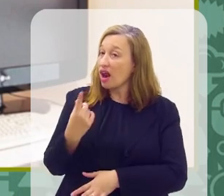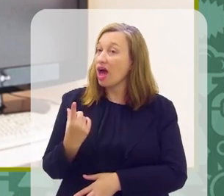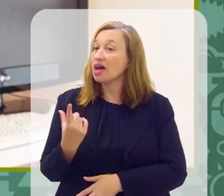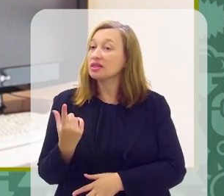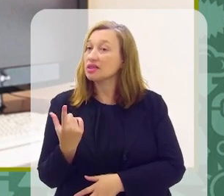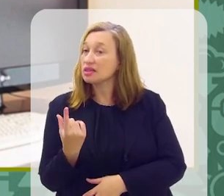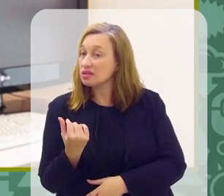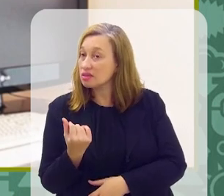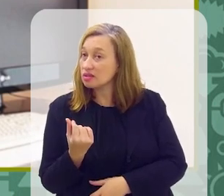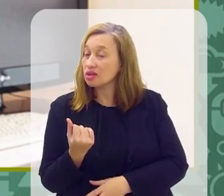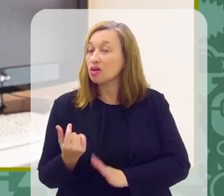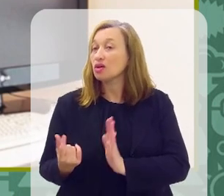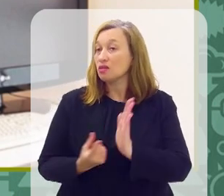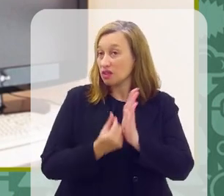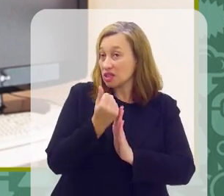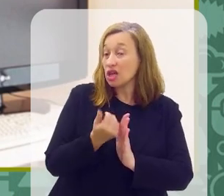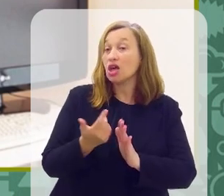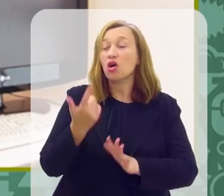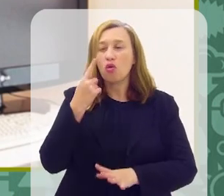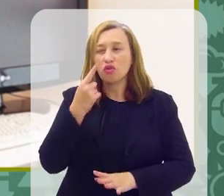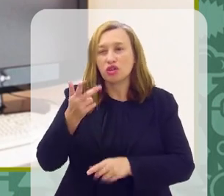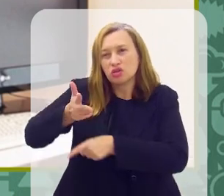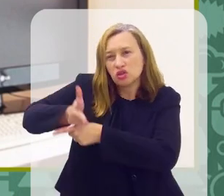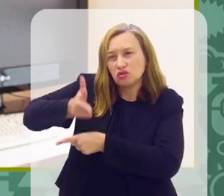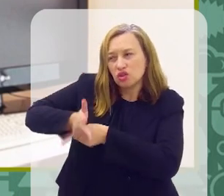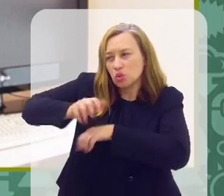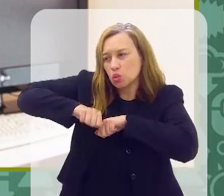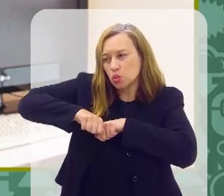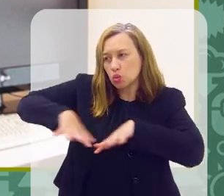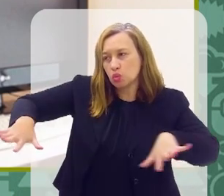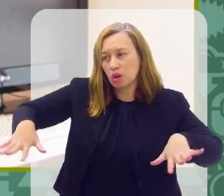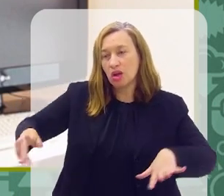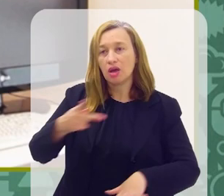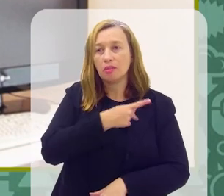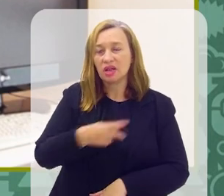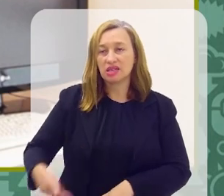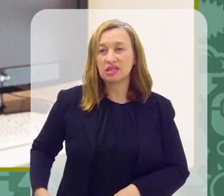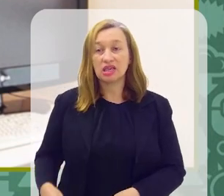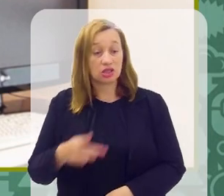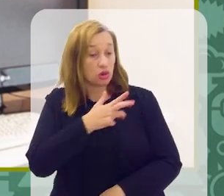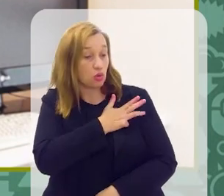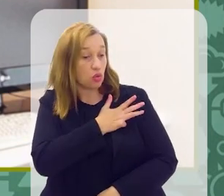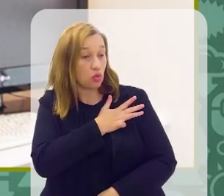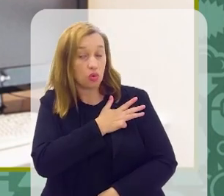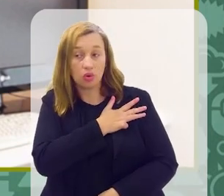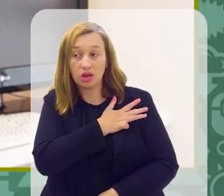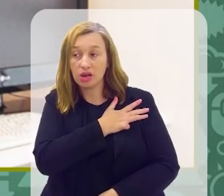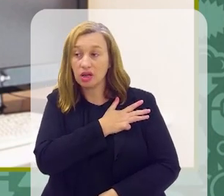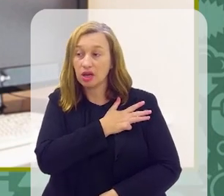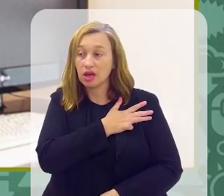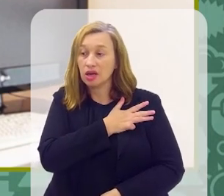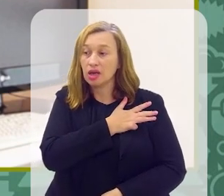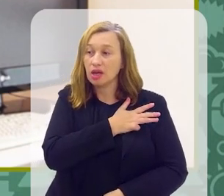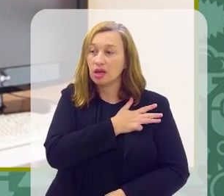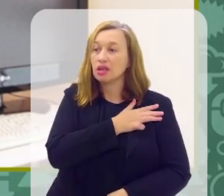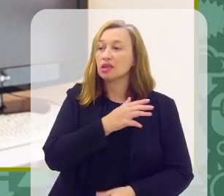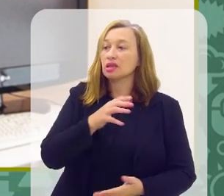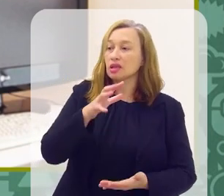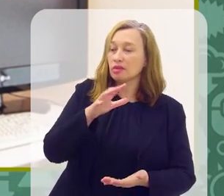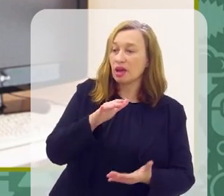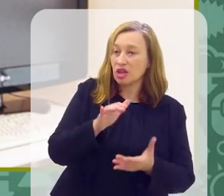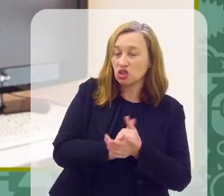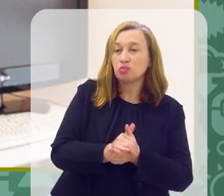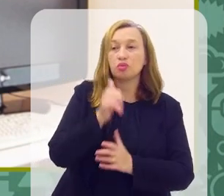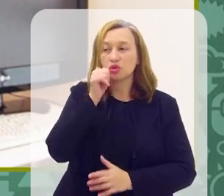essa parte financeira, porque eu percebi que os seus vídeos têm chegado ao presidente Lula e à primeira-dama através